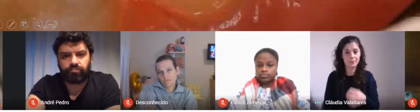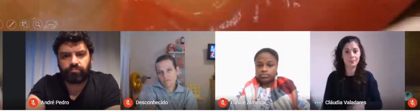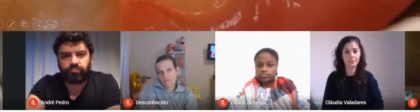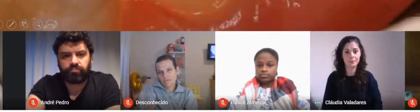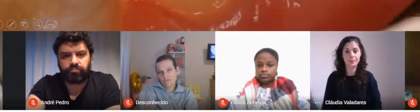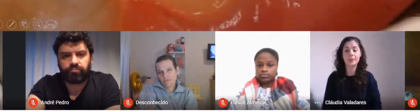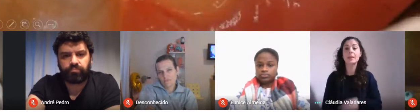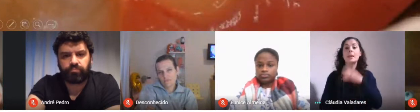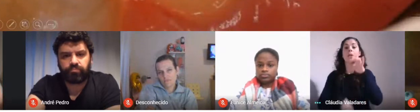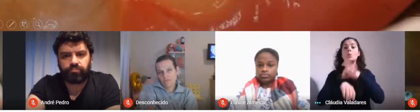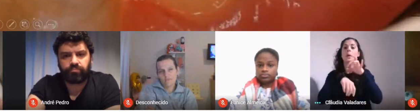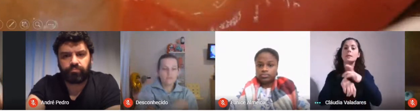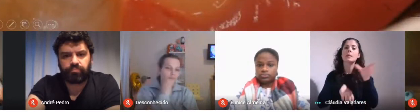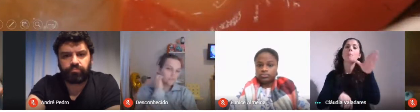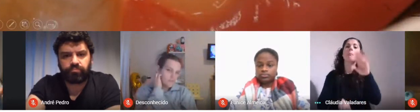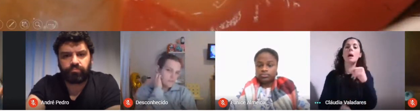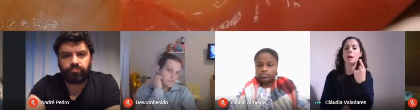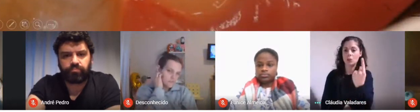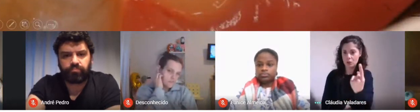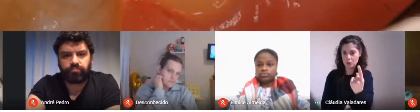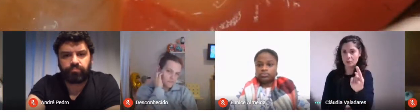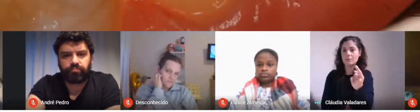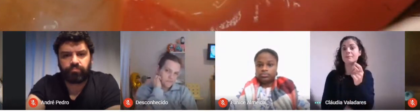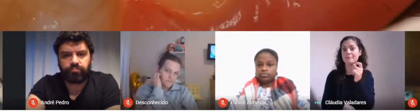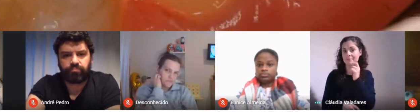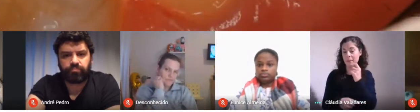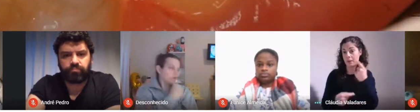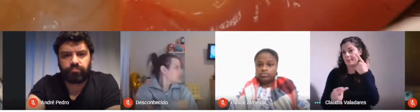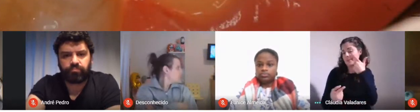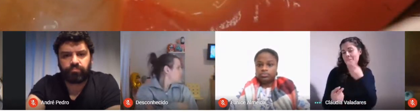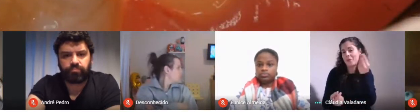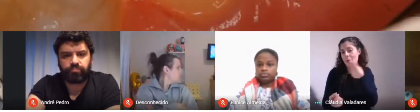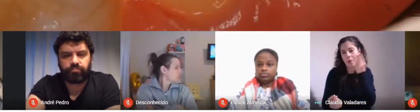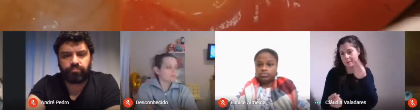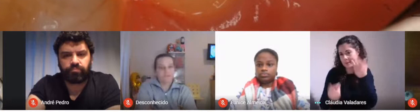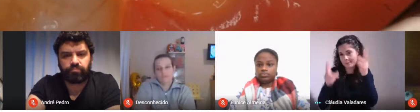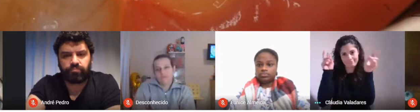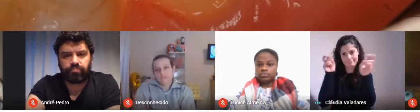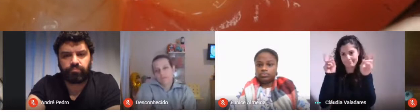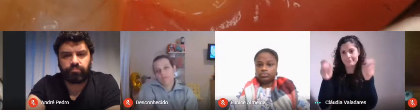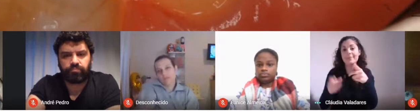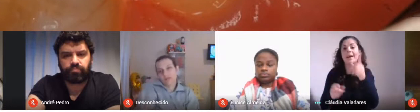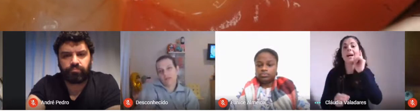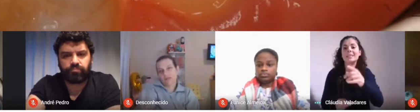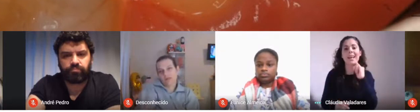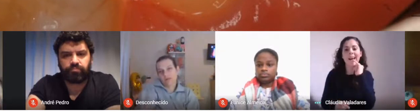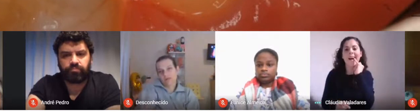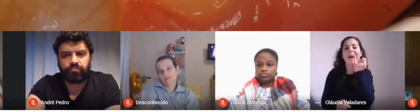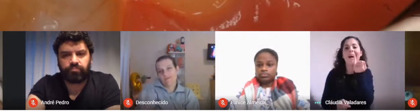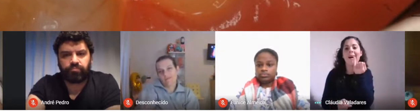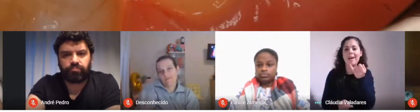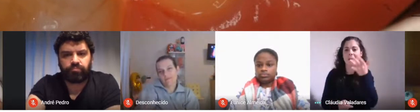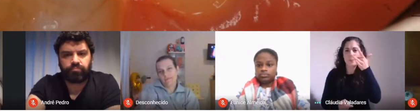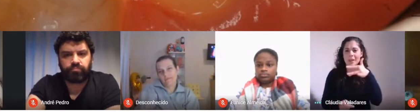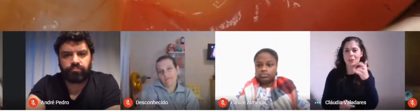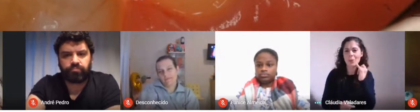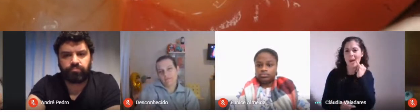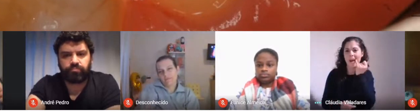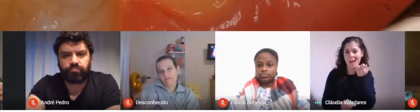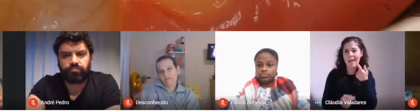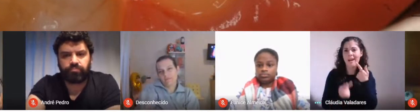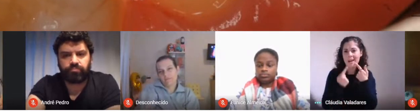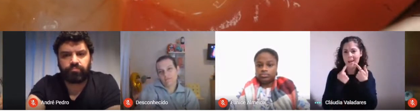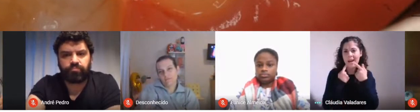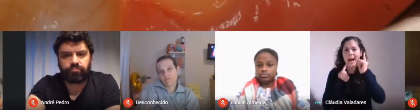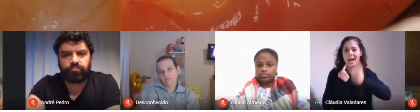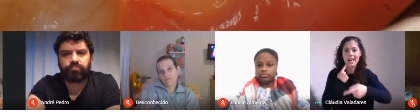Outra doença que é muito conhecida é a cárie dentária, que é a destruição